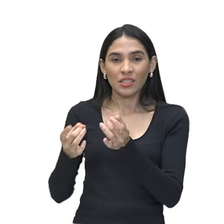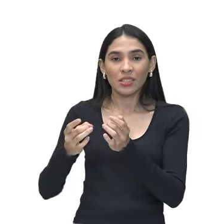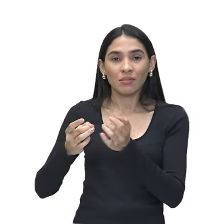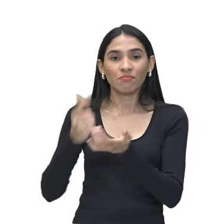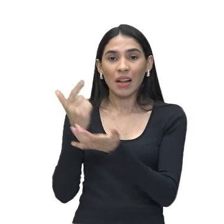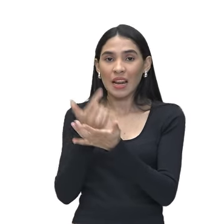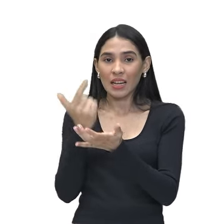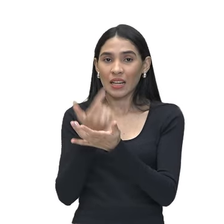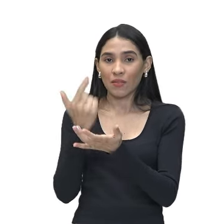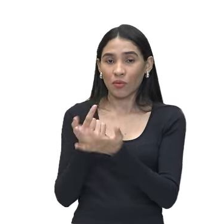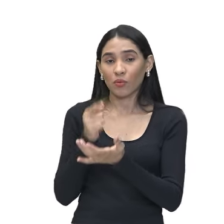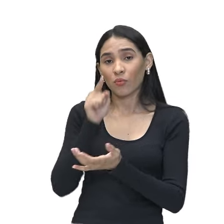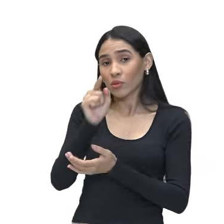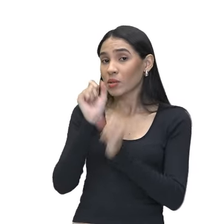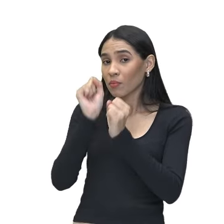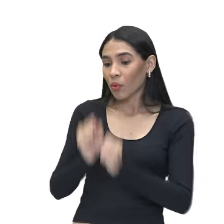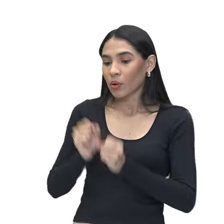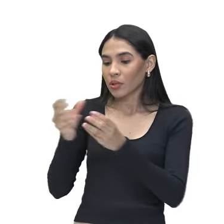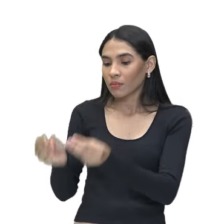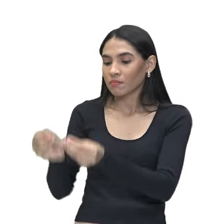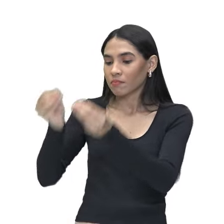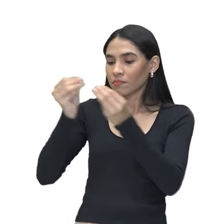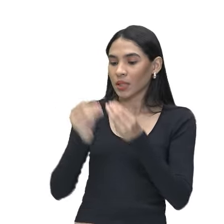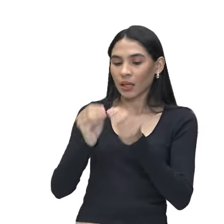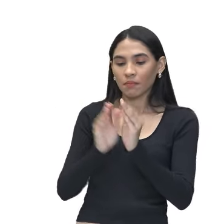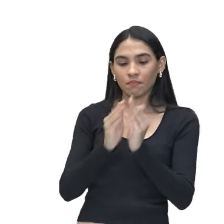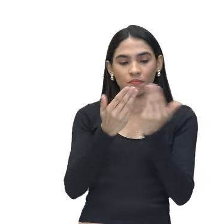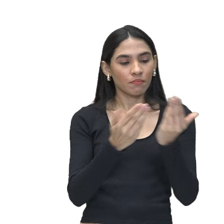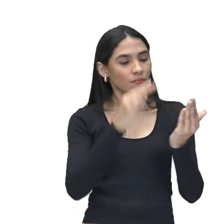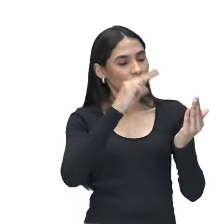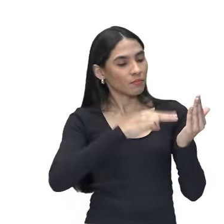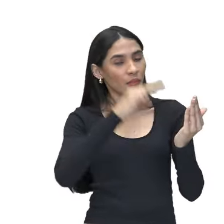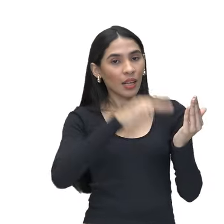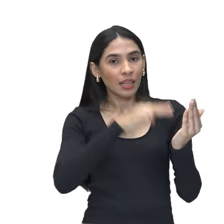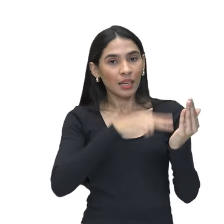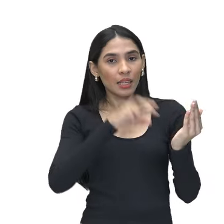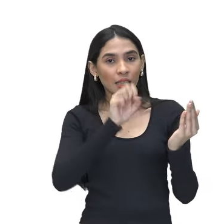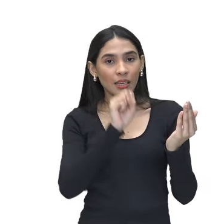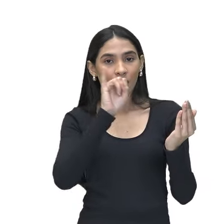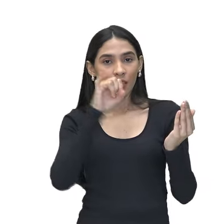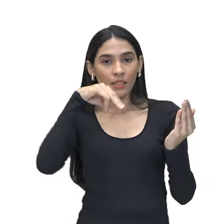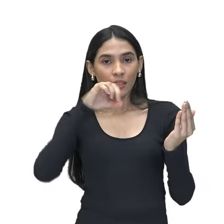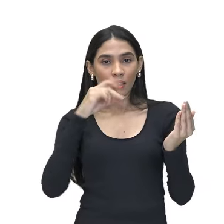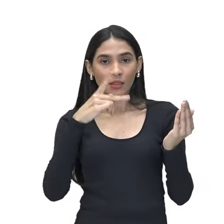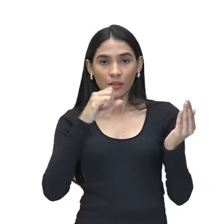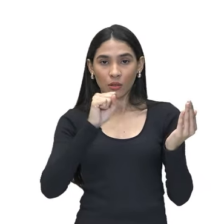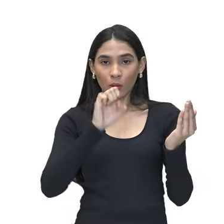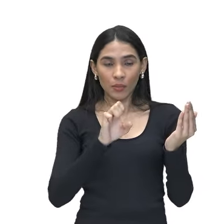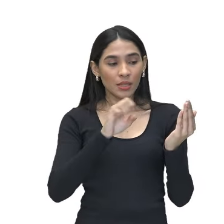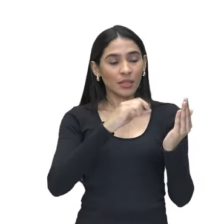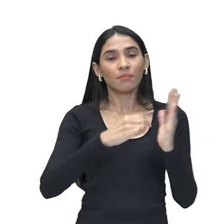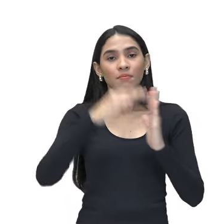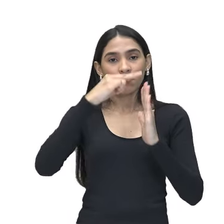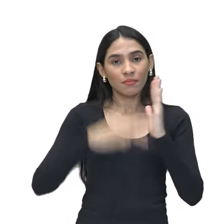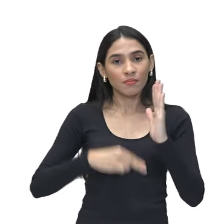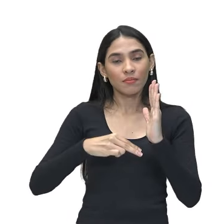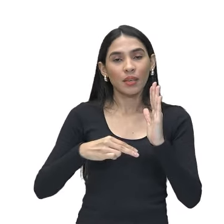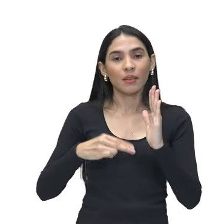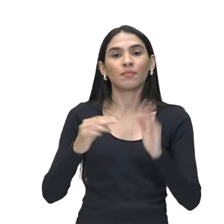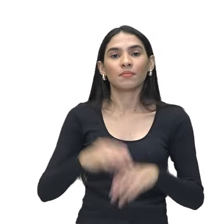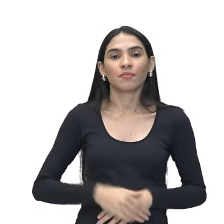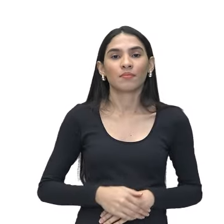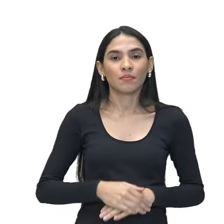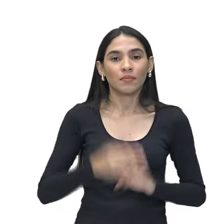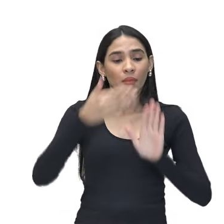nós podemos pegar esse livro e ler a sinopse dele, que em geral está na parte da capa que fica